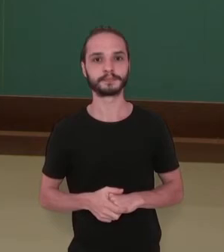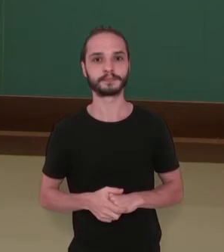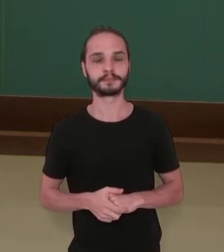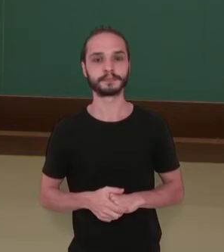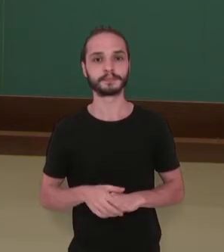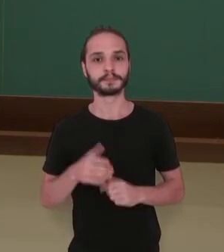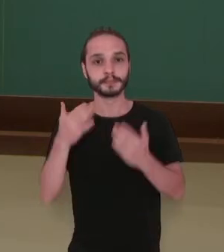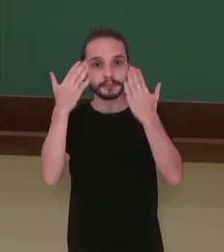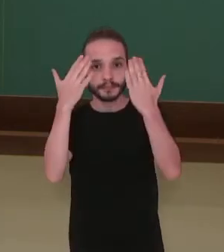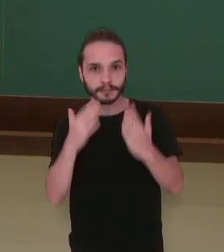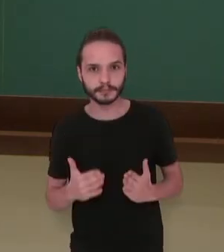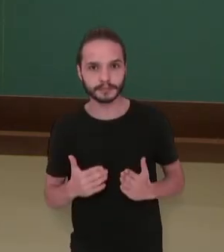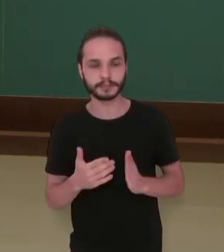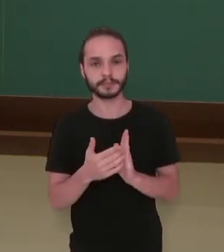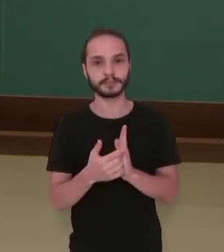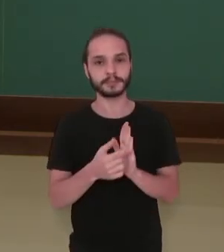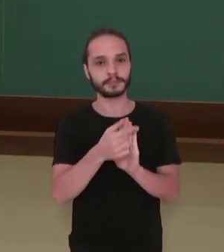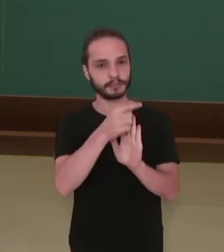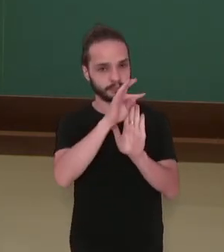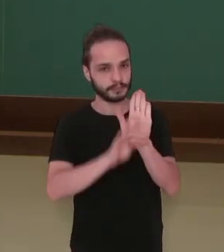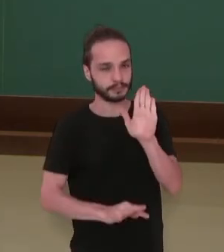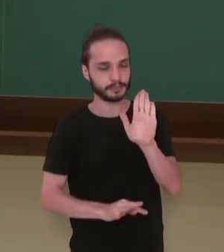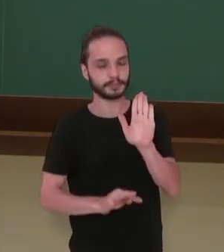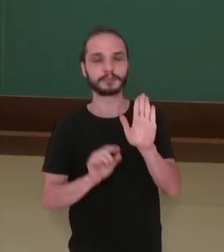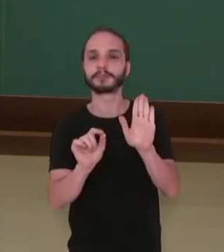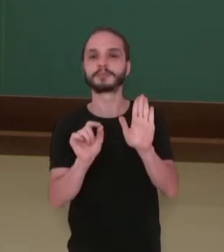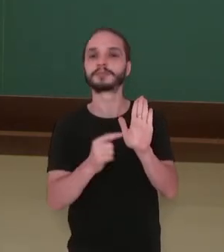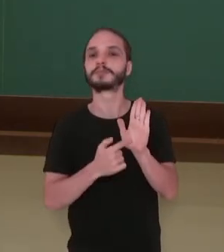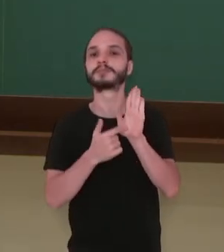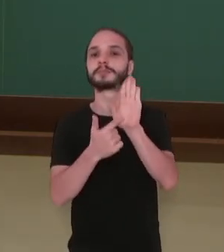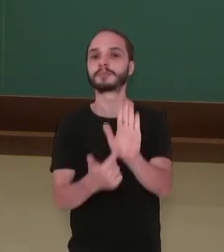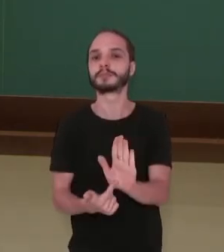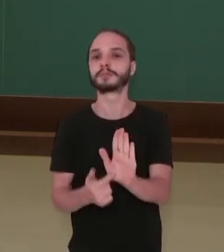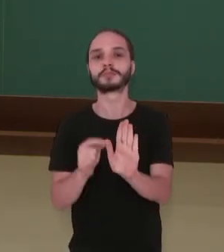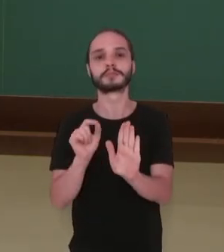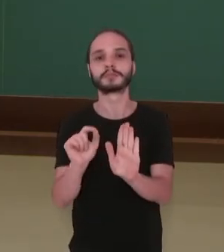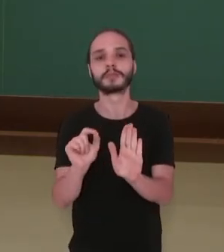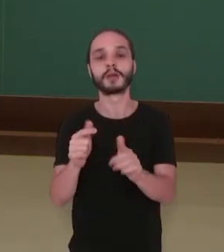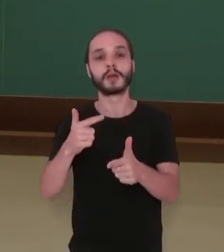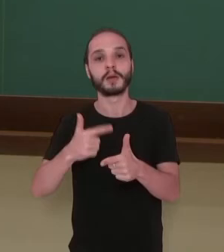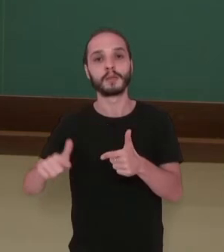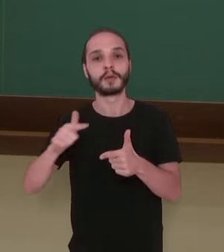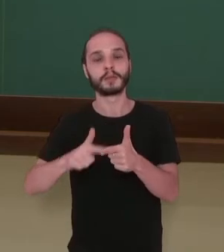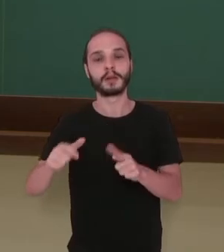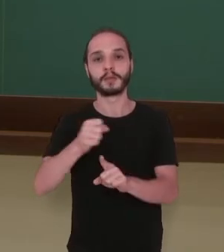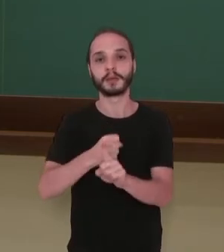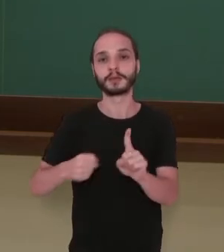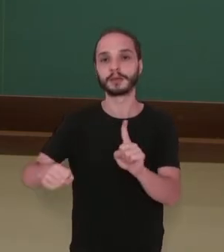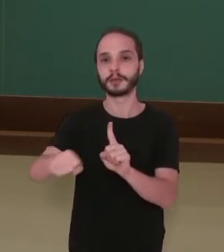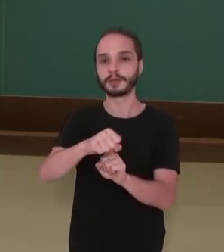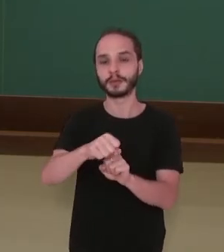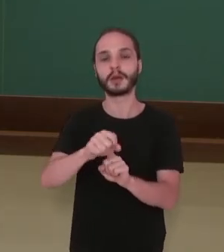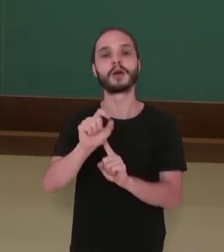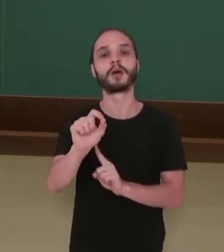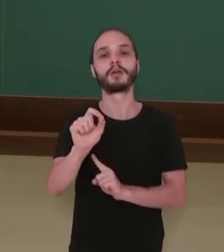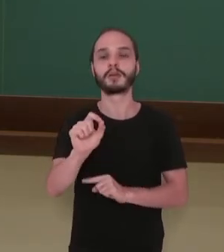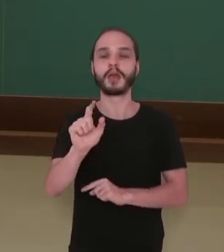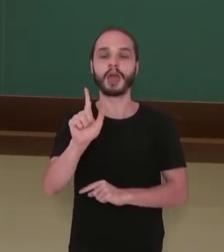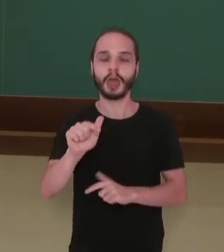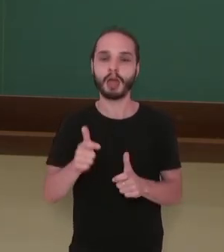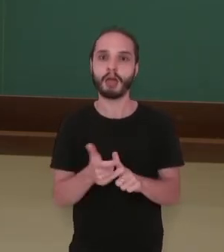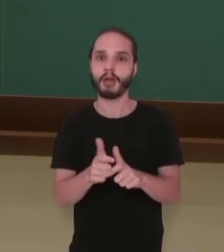A análise do artigo mostra para nós o problema social retratado, que é o aumento